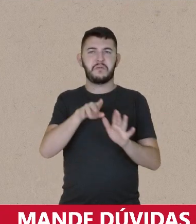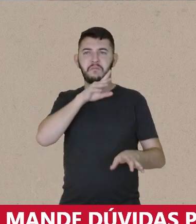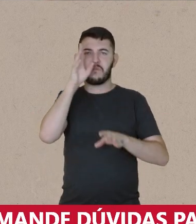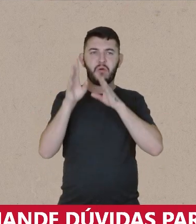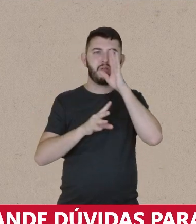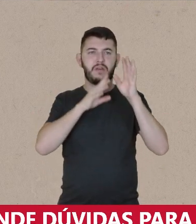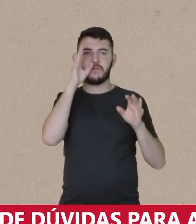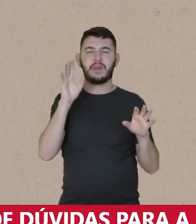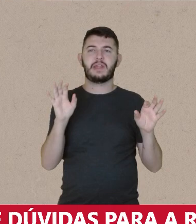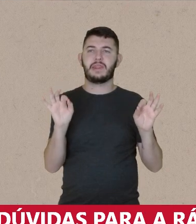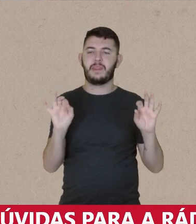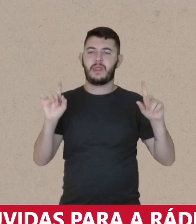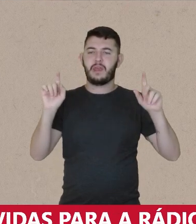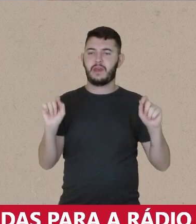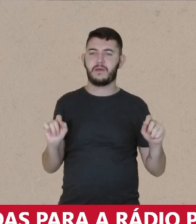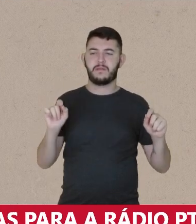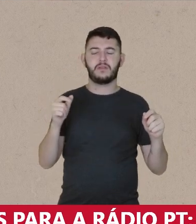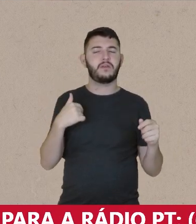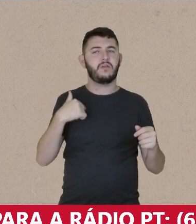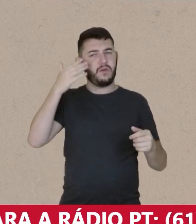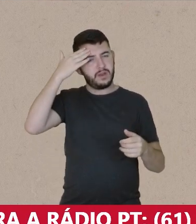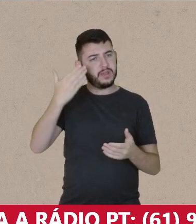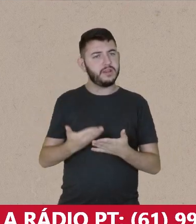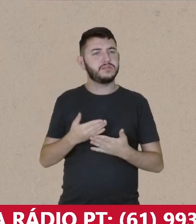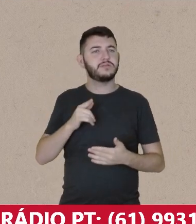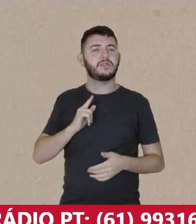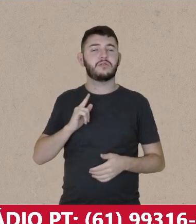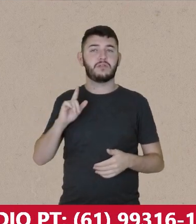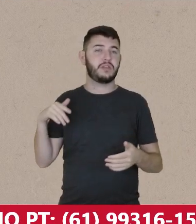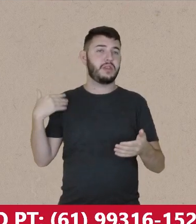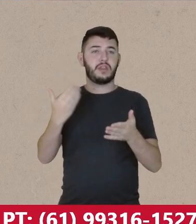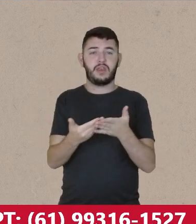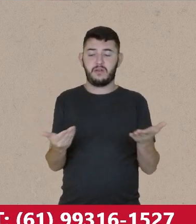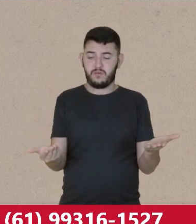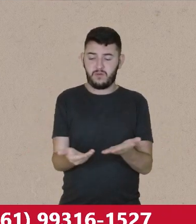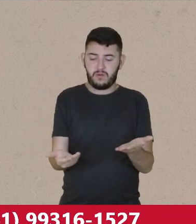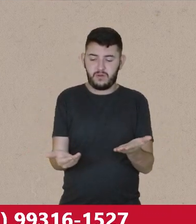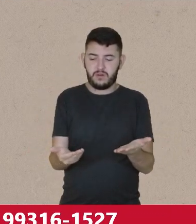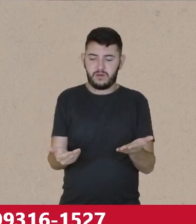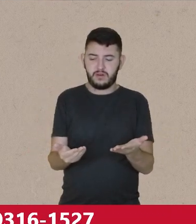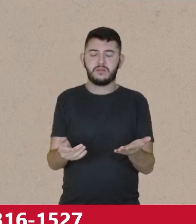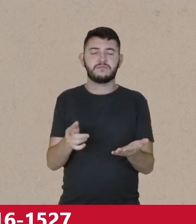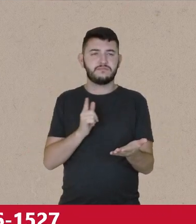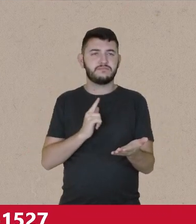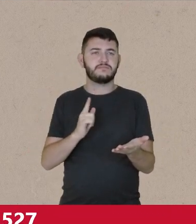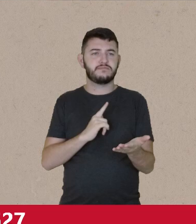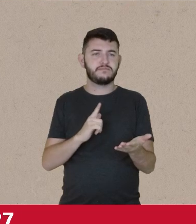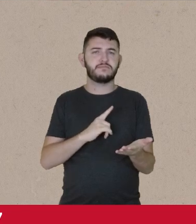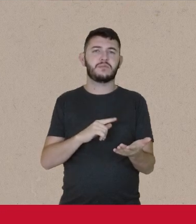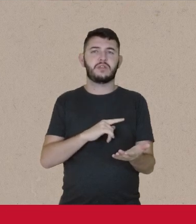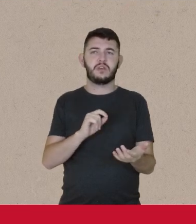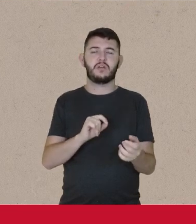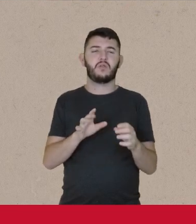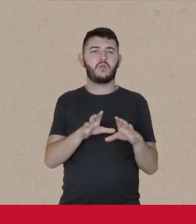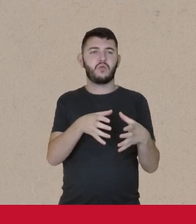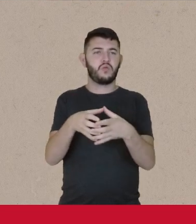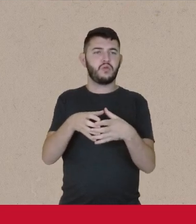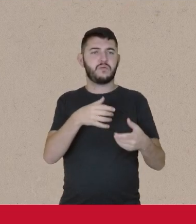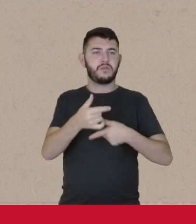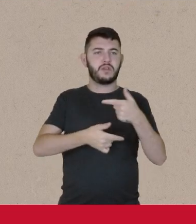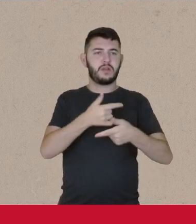eu acho que se chegou até aqui, né? Com a construção coletiva